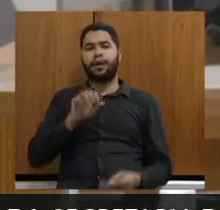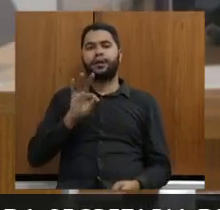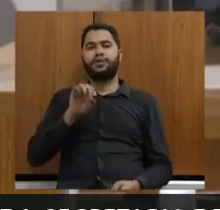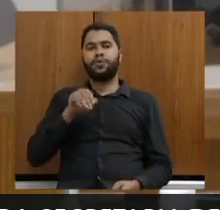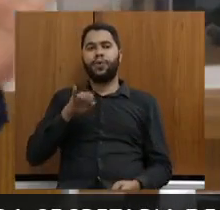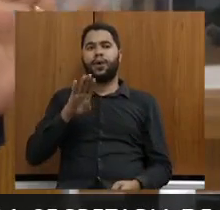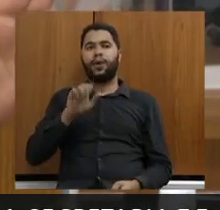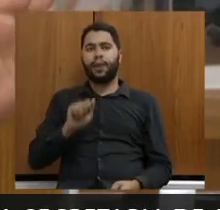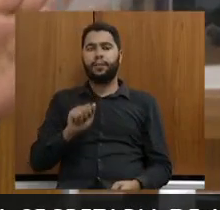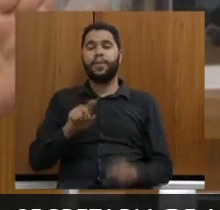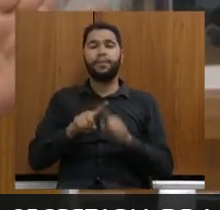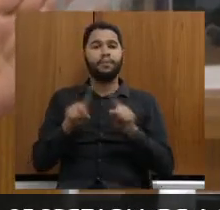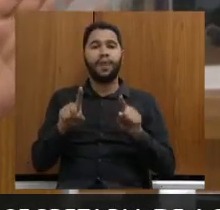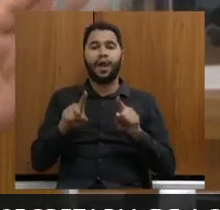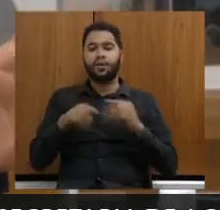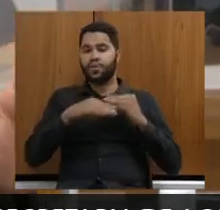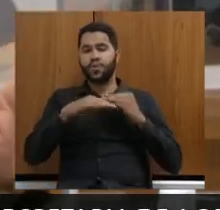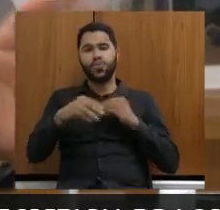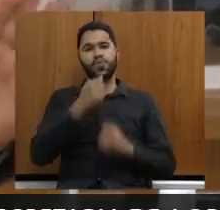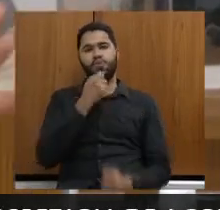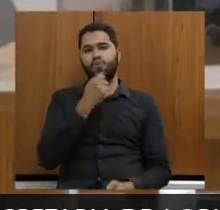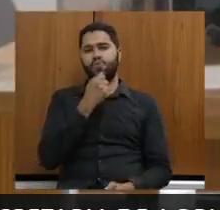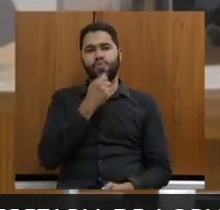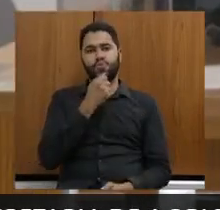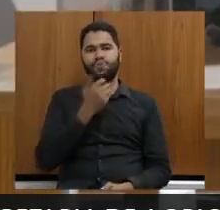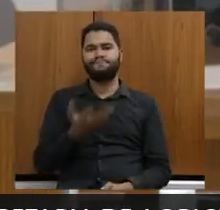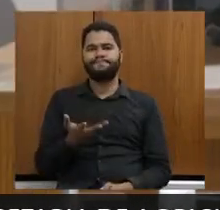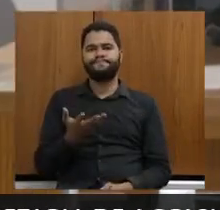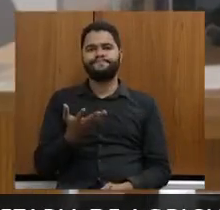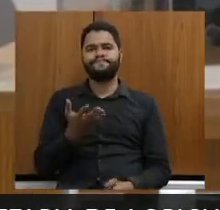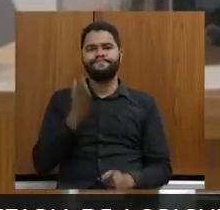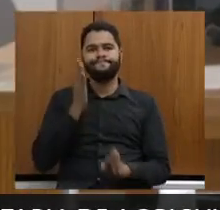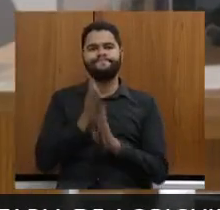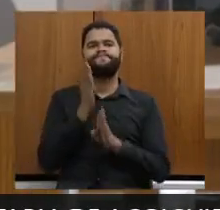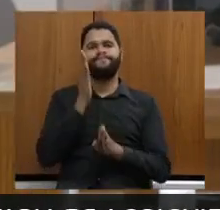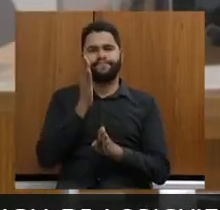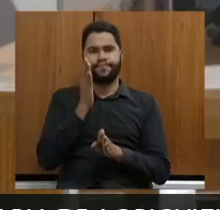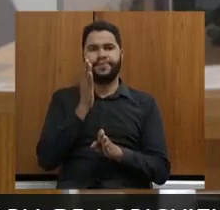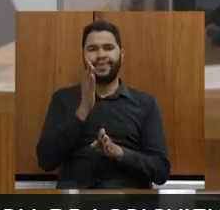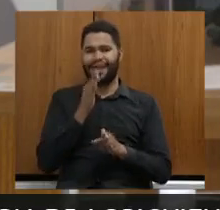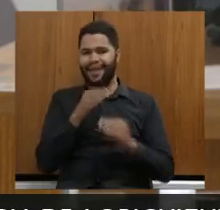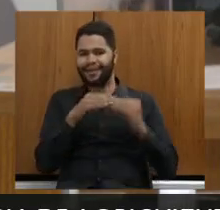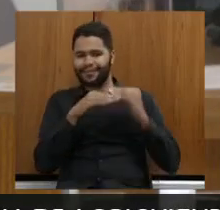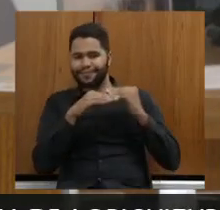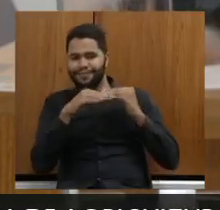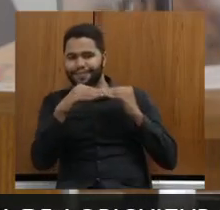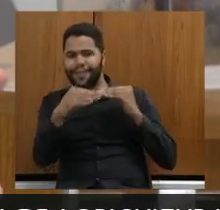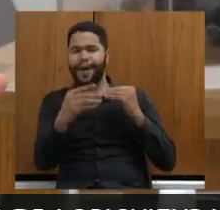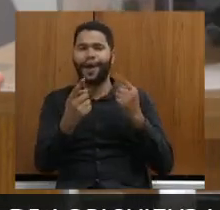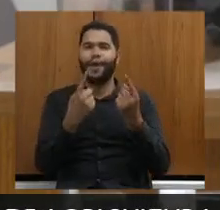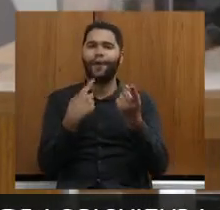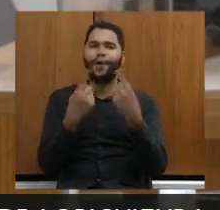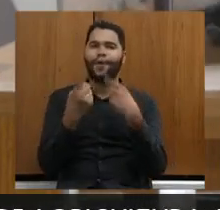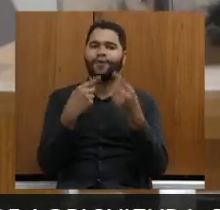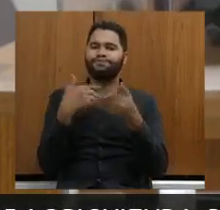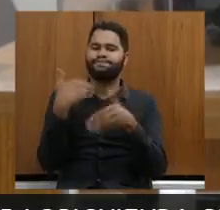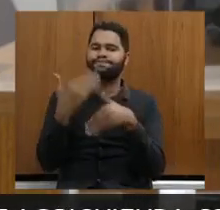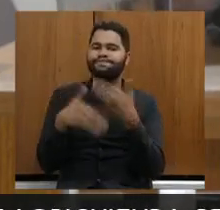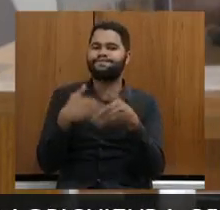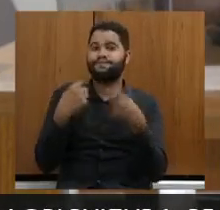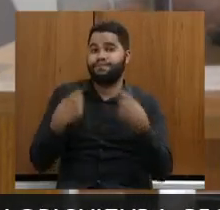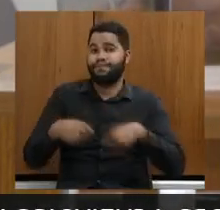trecho maior mas que nunca foi pavimentado então descobri essas rodovias esses caminhos do desenvolvimento